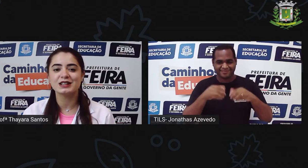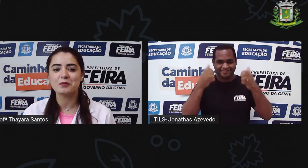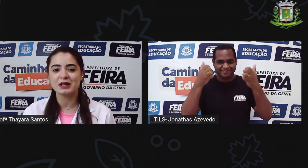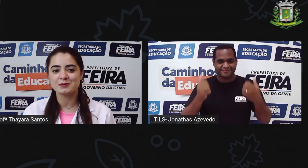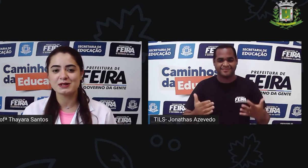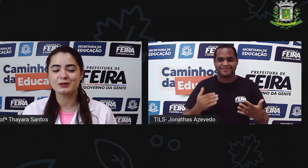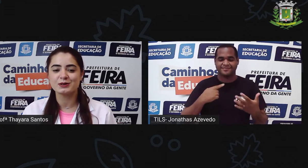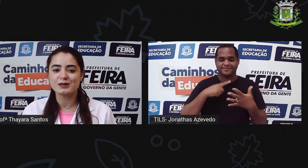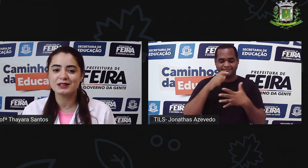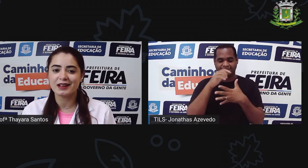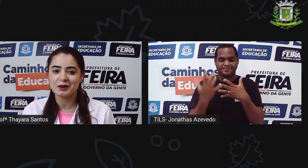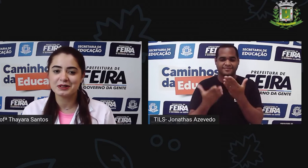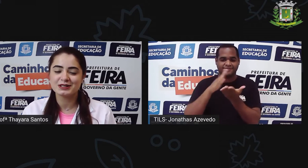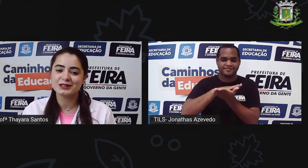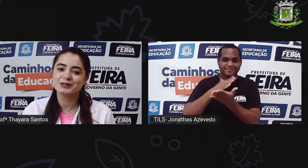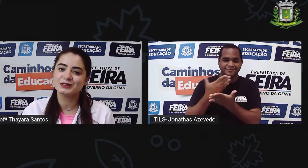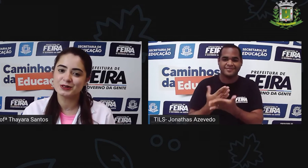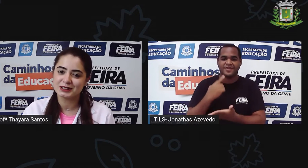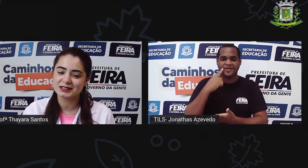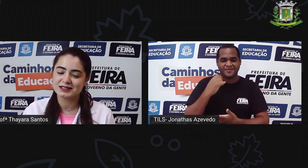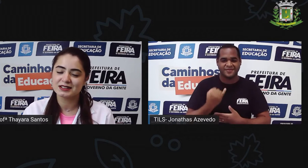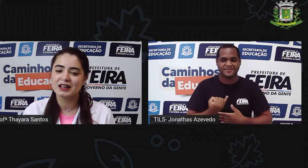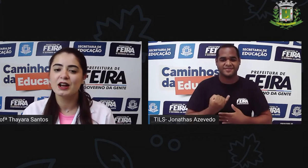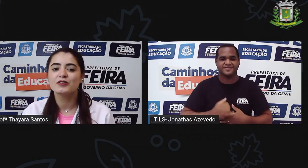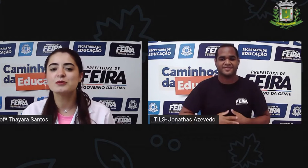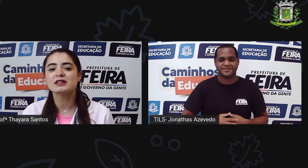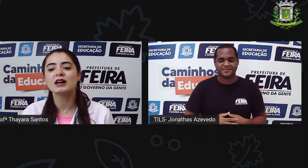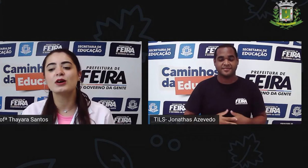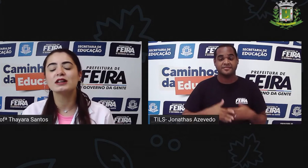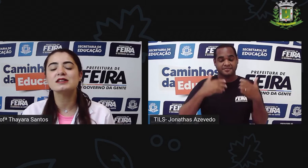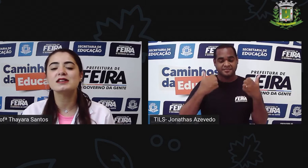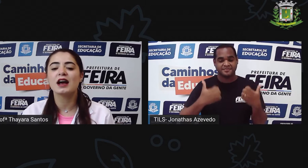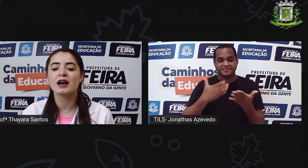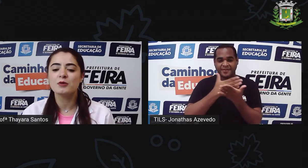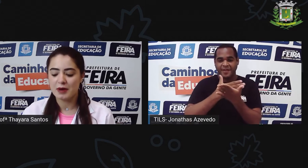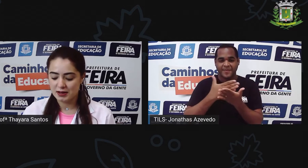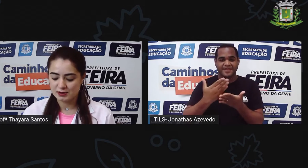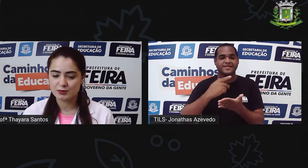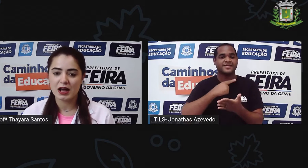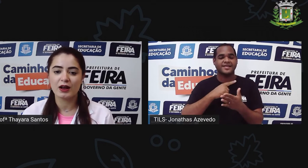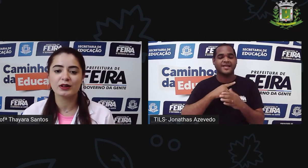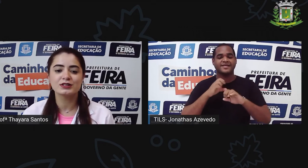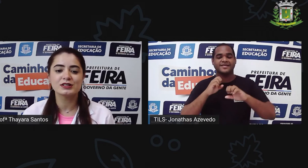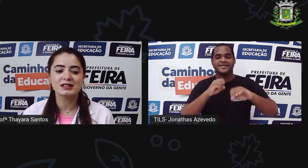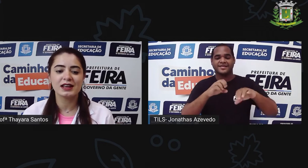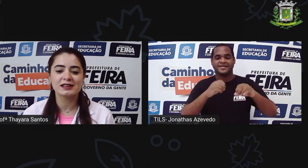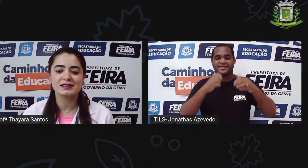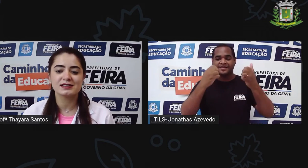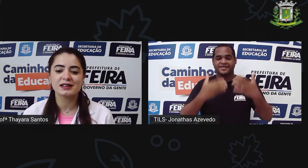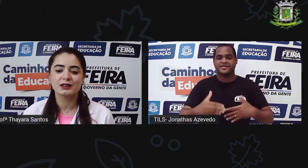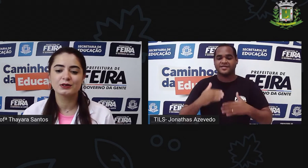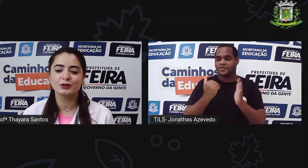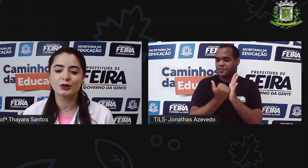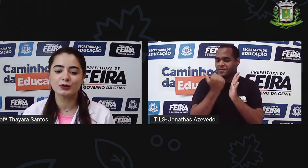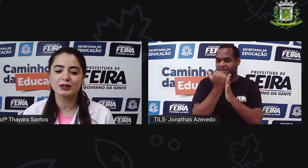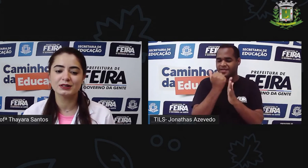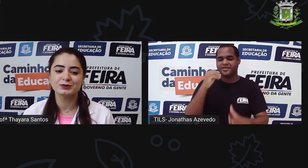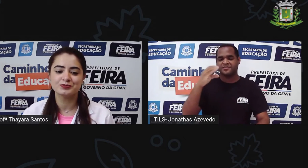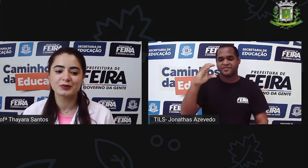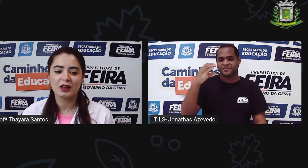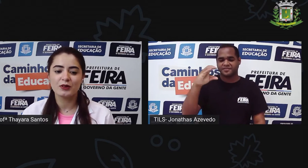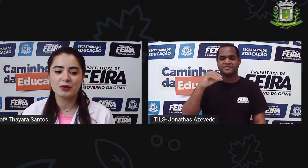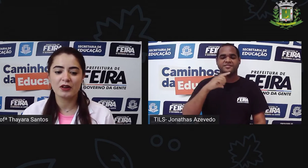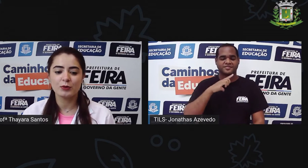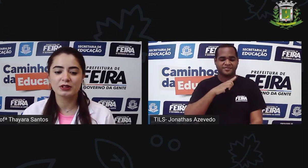a gente tem a participação do nosso intérprete, o Jonatas. Vamos lá agora iniciar mais uma aula de ciências do nono